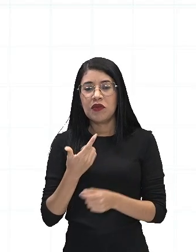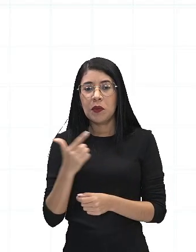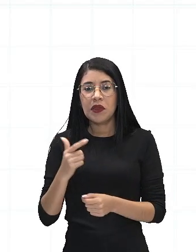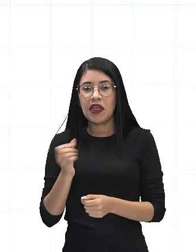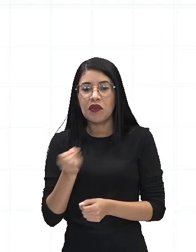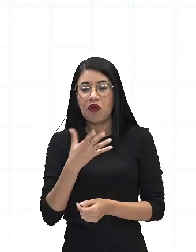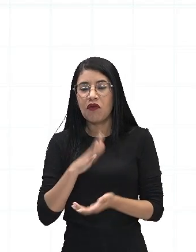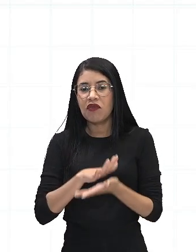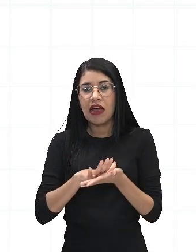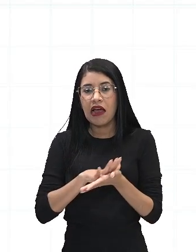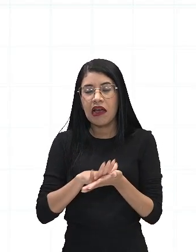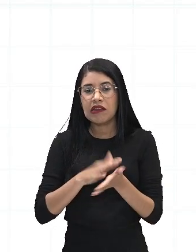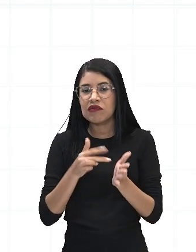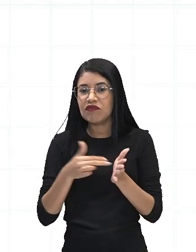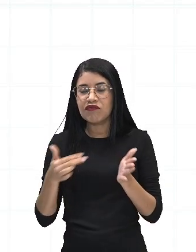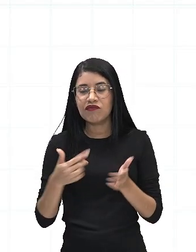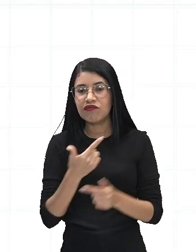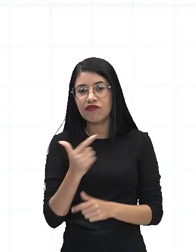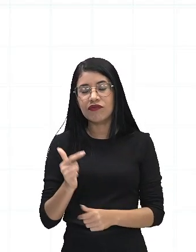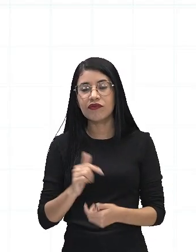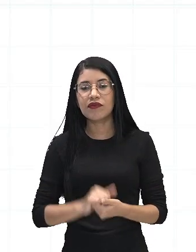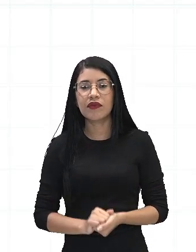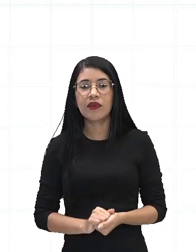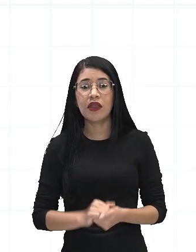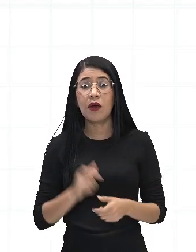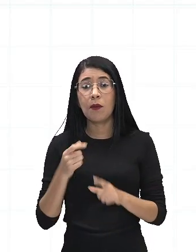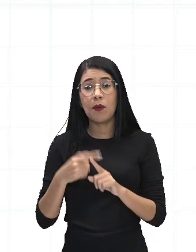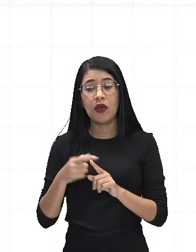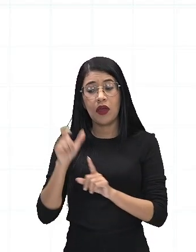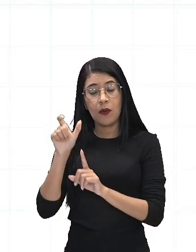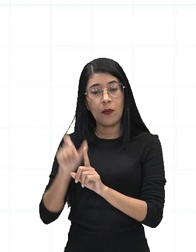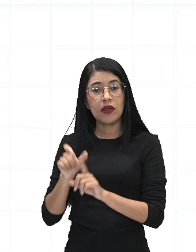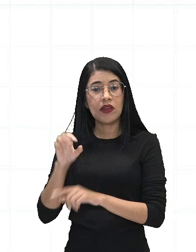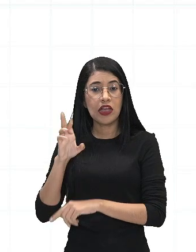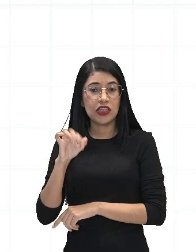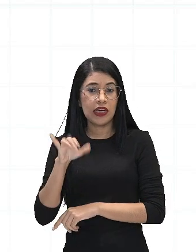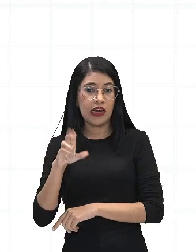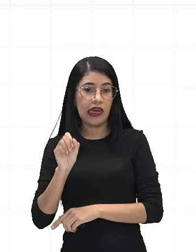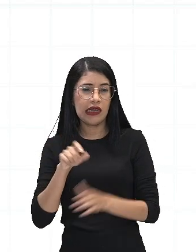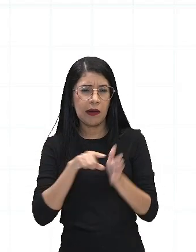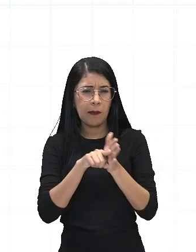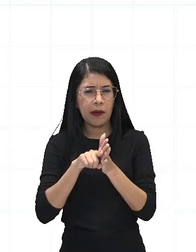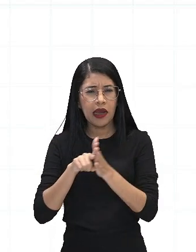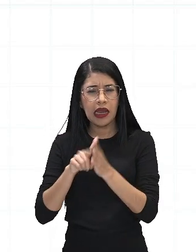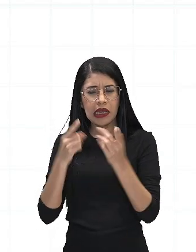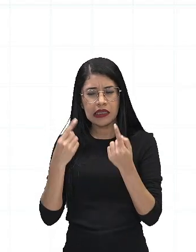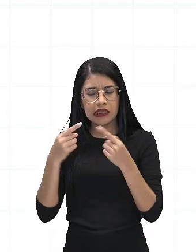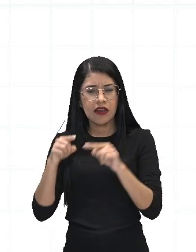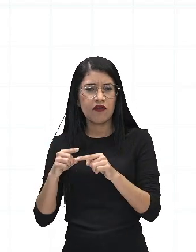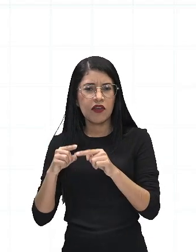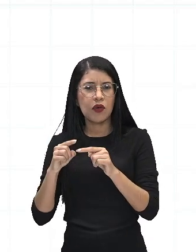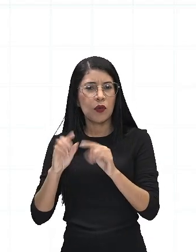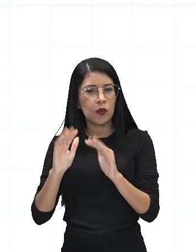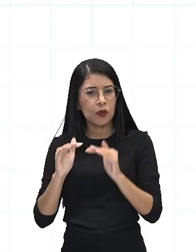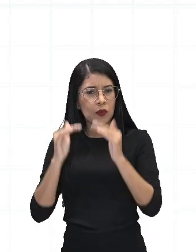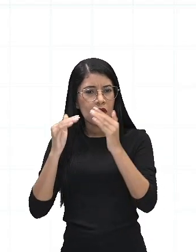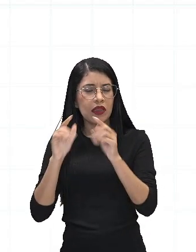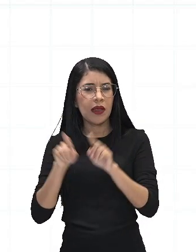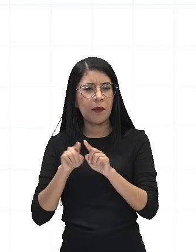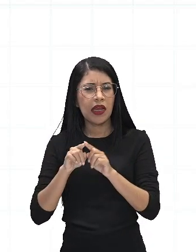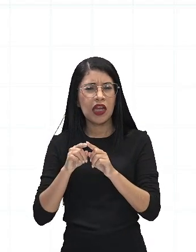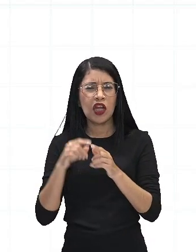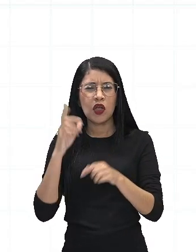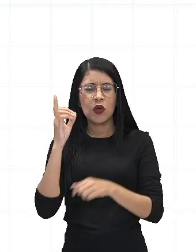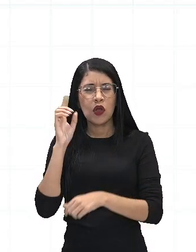novo ali. Convenhamos, a figura do detetive que desafia seu superior e vira noites sem dormir